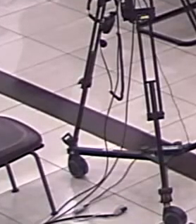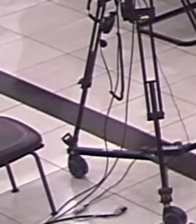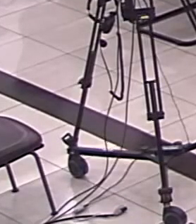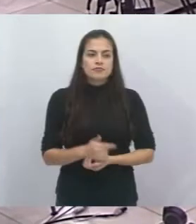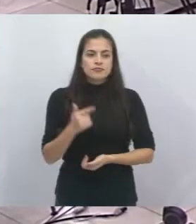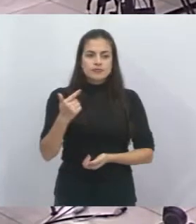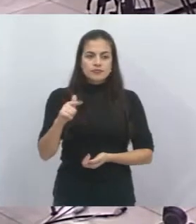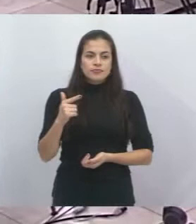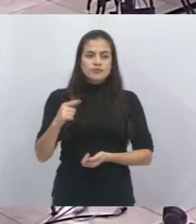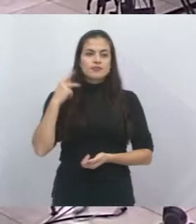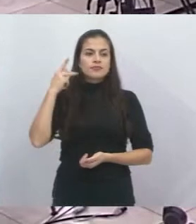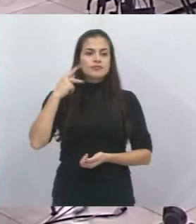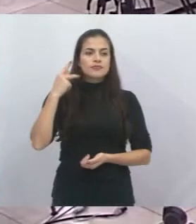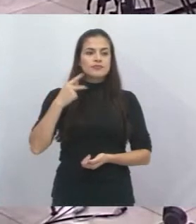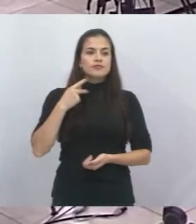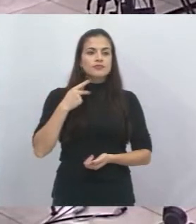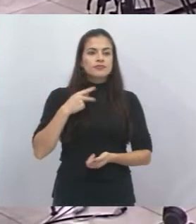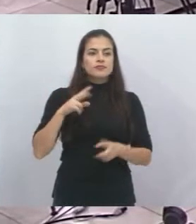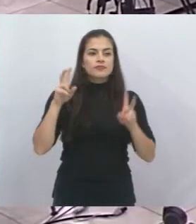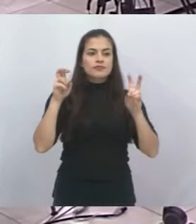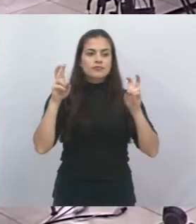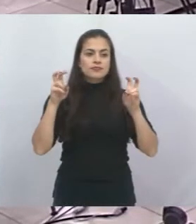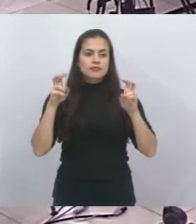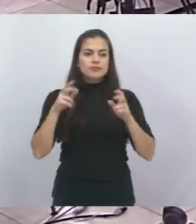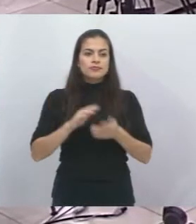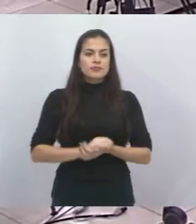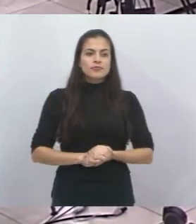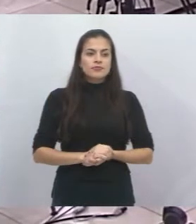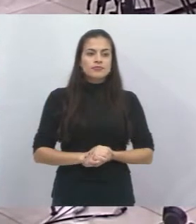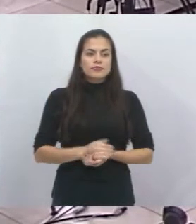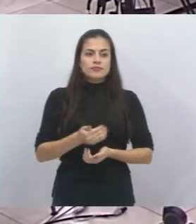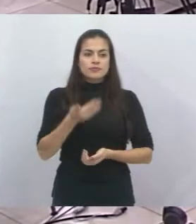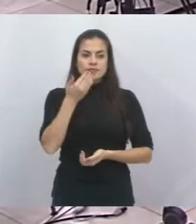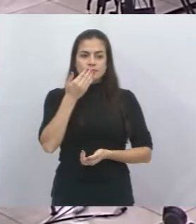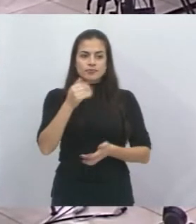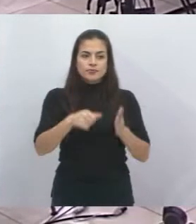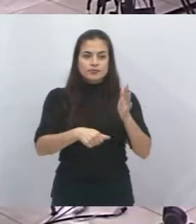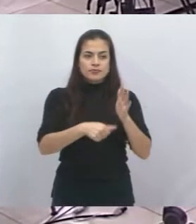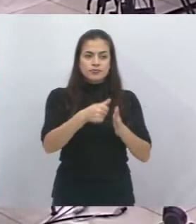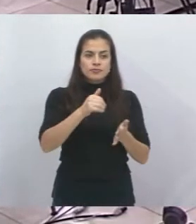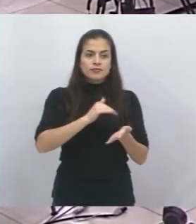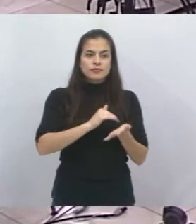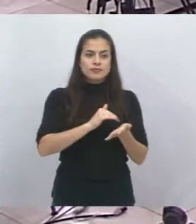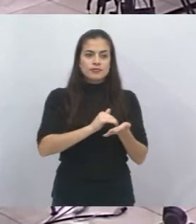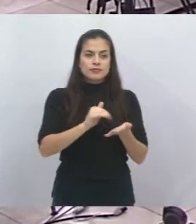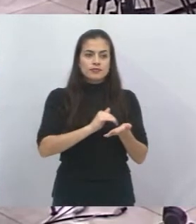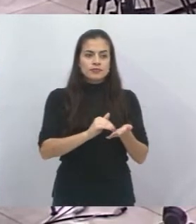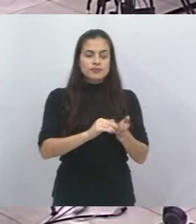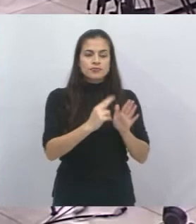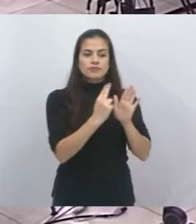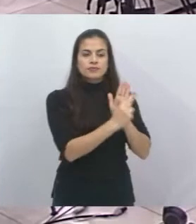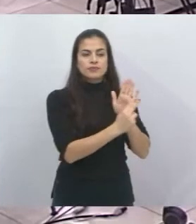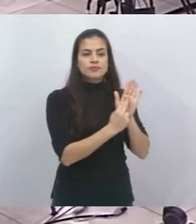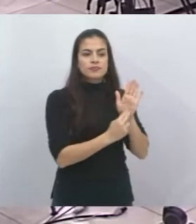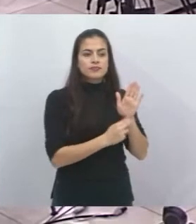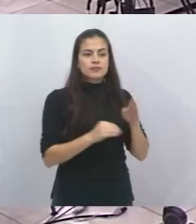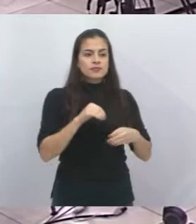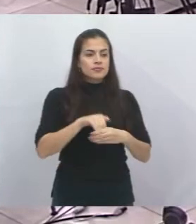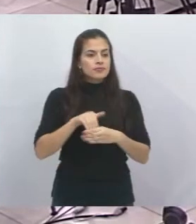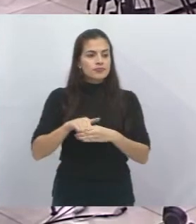Não havendo mais nenhum vereador desejando discutir a matéria, peço ao primeiro secretário que proceda à votação nominal do projeto na forma